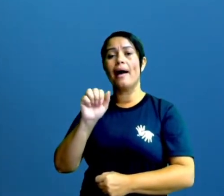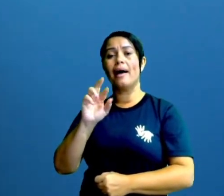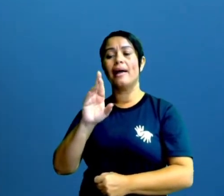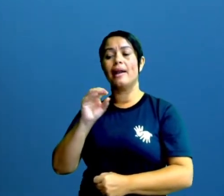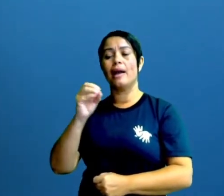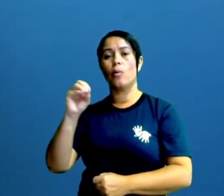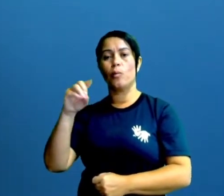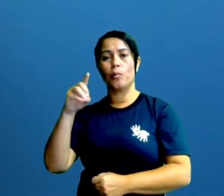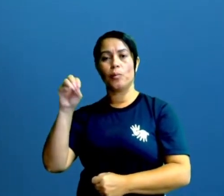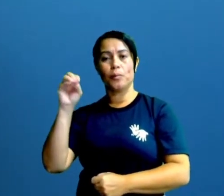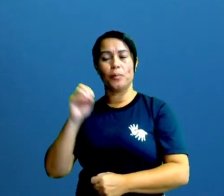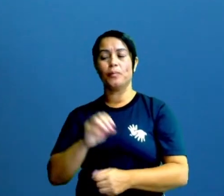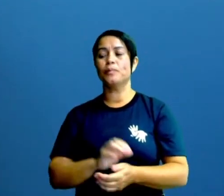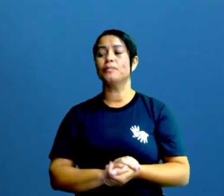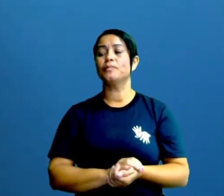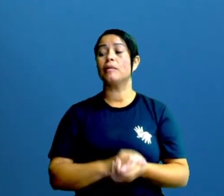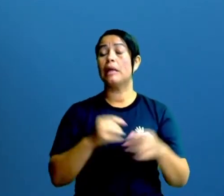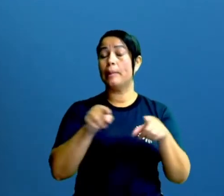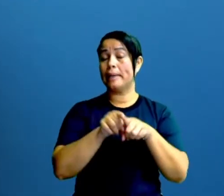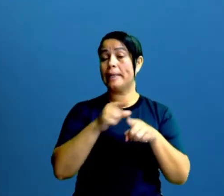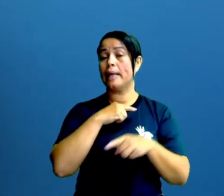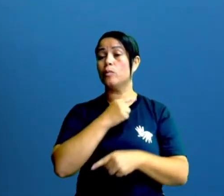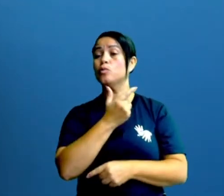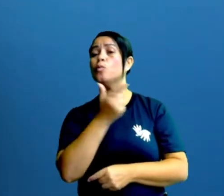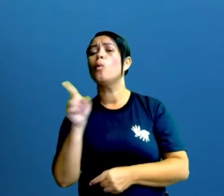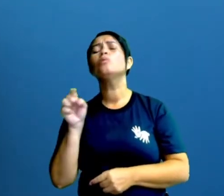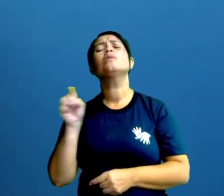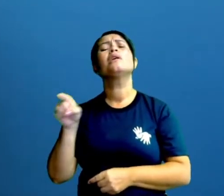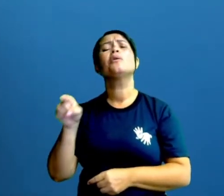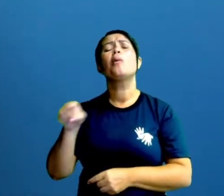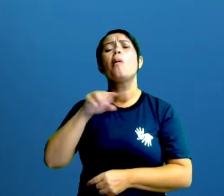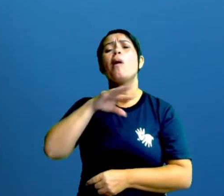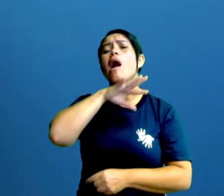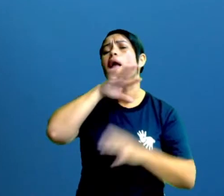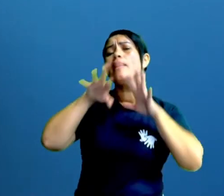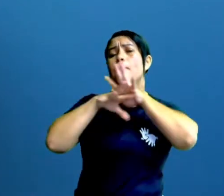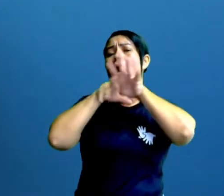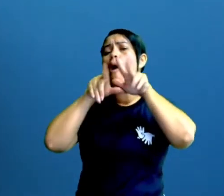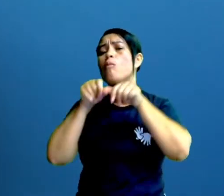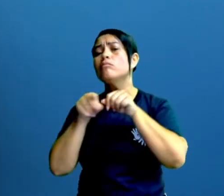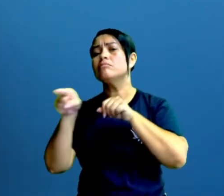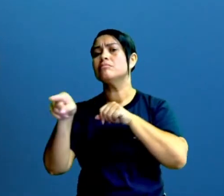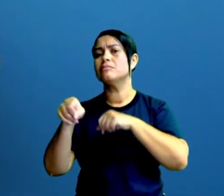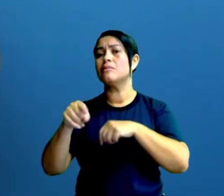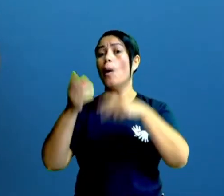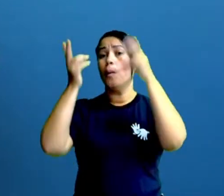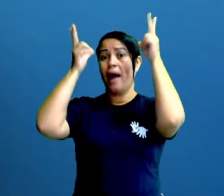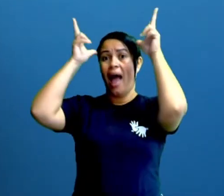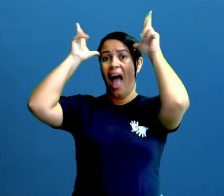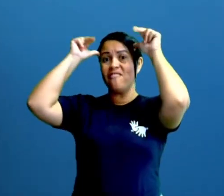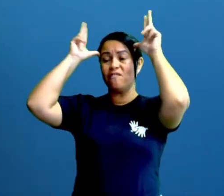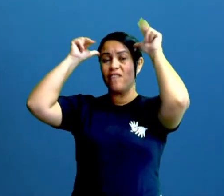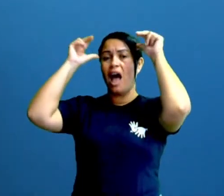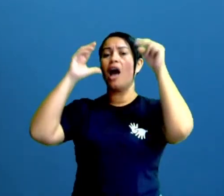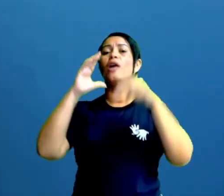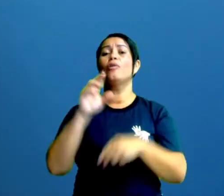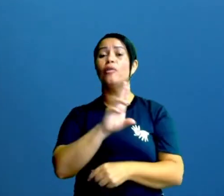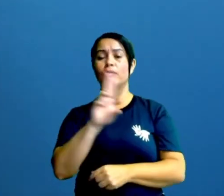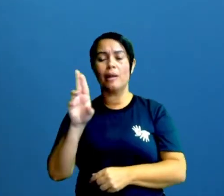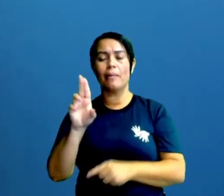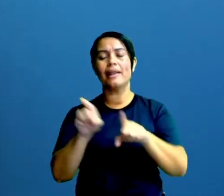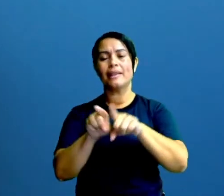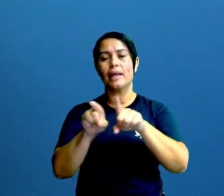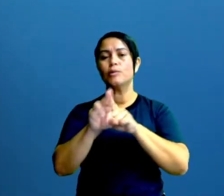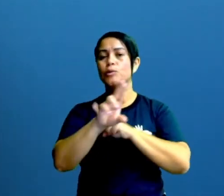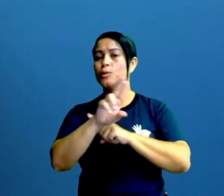tubarão Aqui nós temos que animal crianças é um cavalo isso